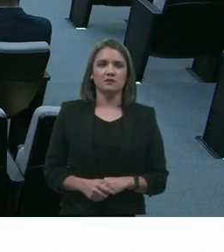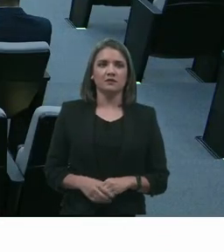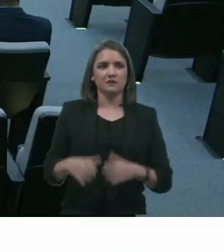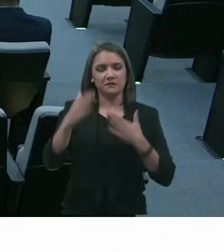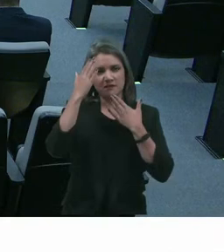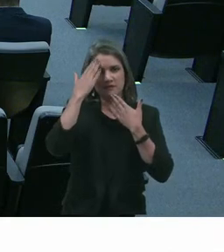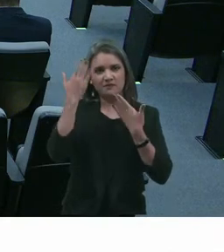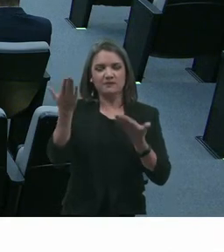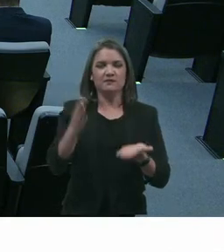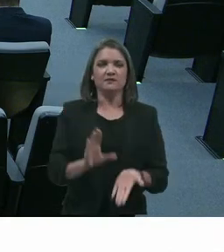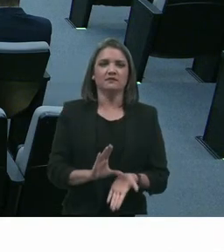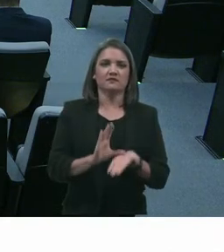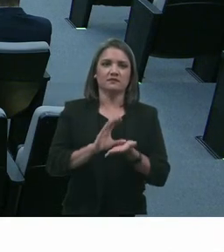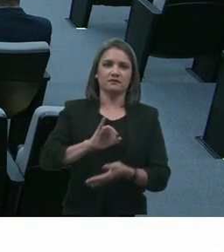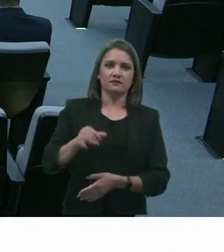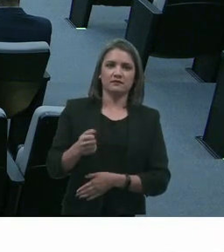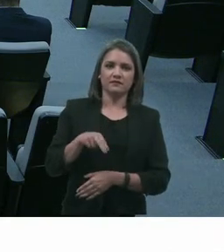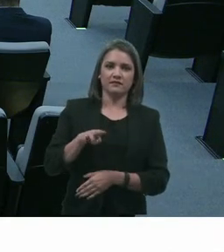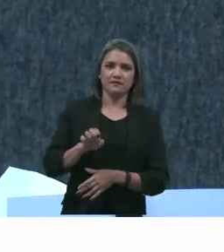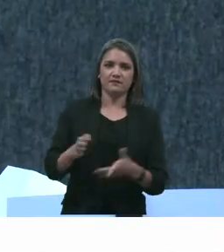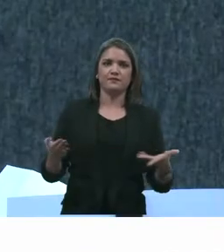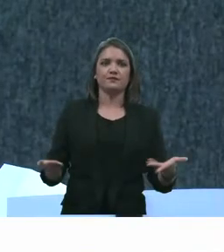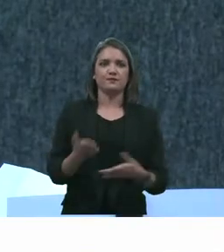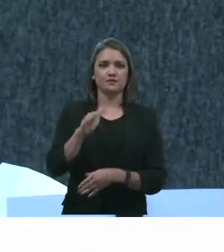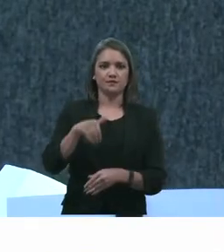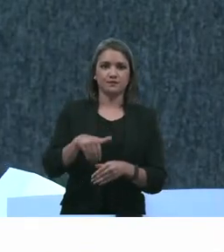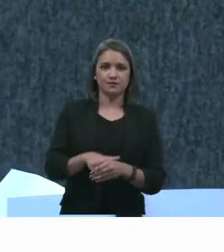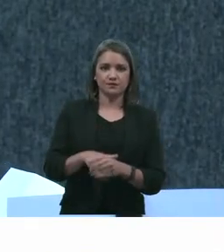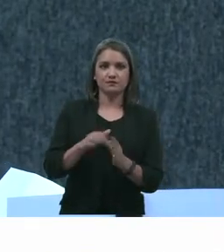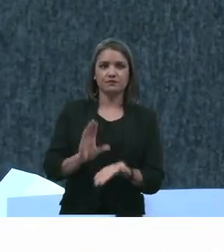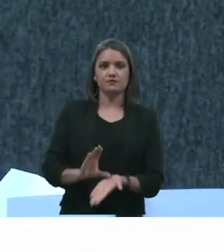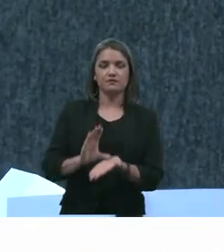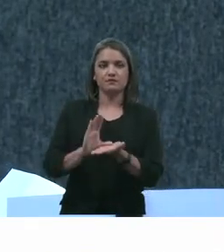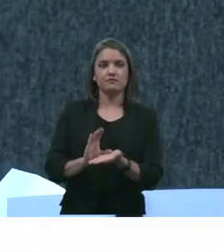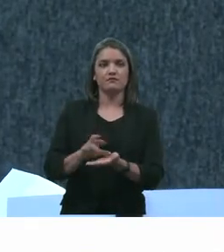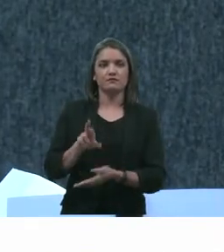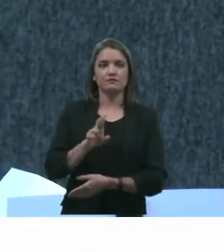Agradeço a conselheira Jane. Colho o voto do conselheiro Richard.